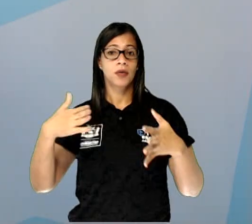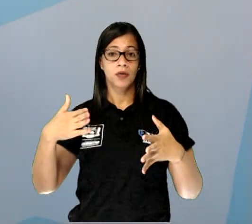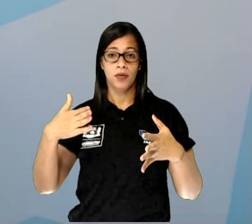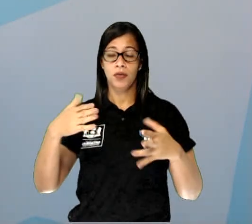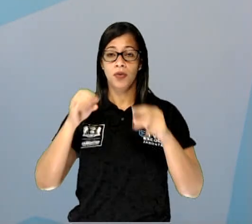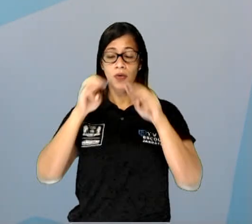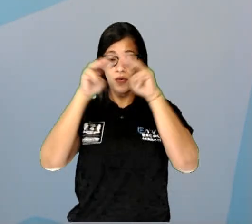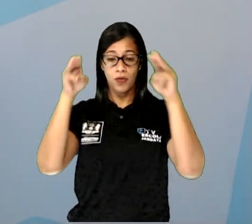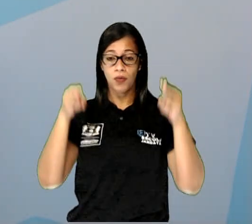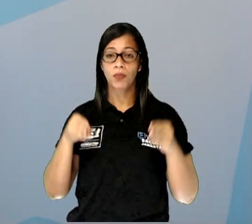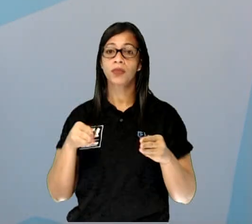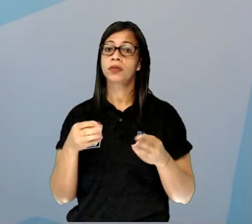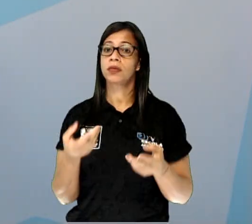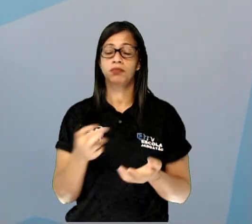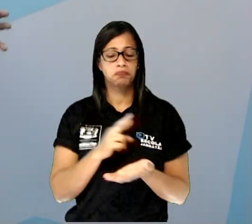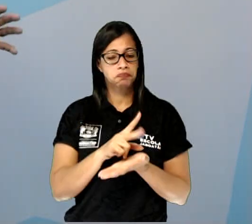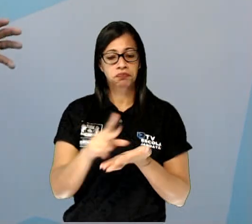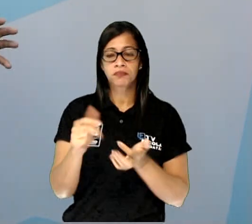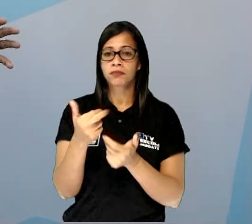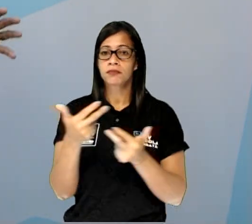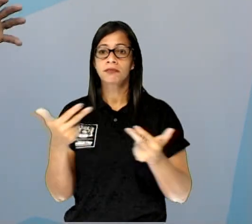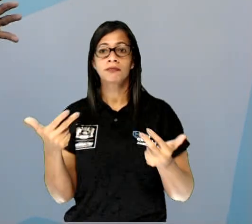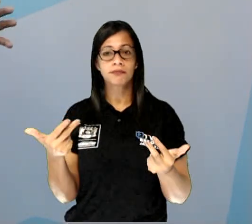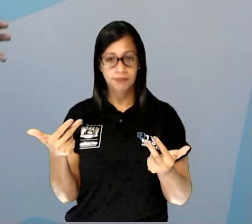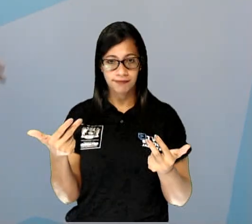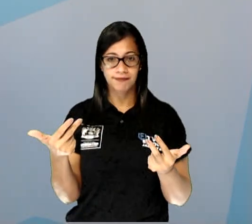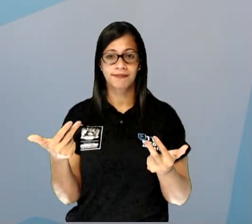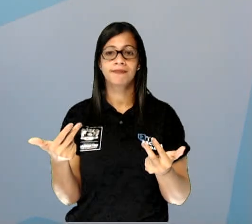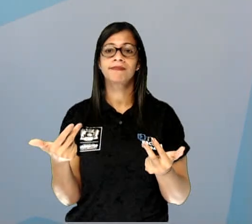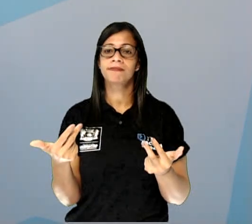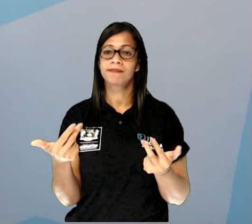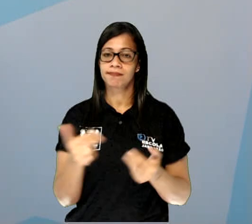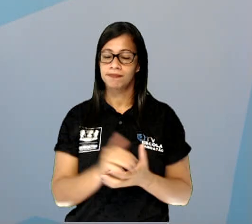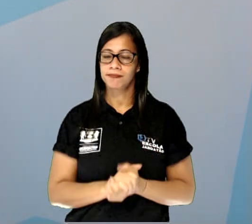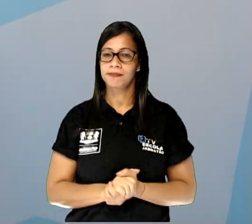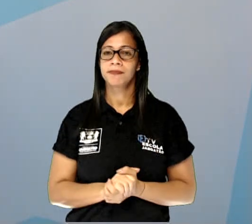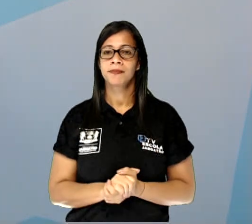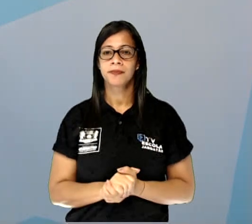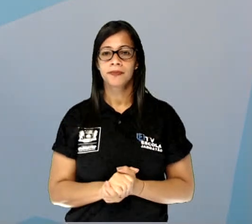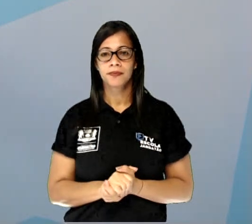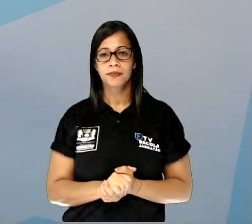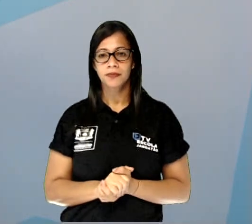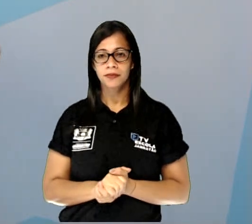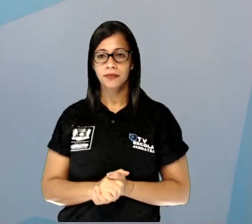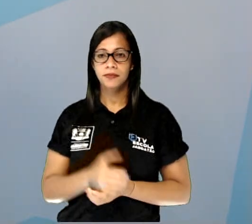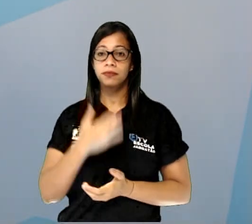e um zoológico. Então, ele veio para ficar, Essa melhoria dos